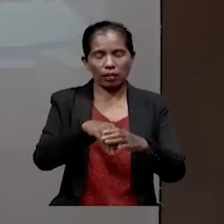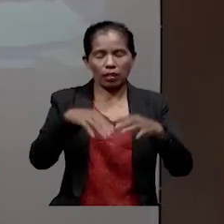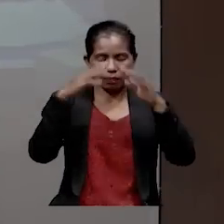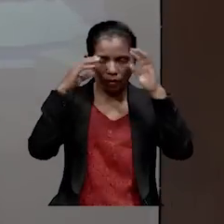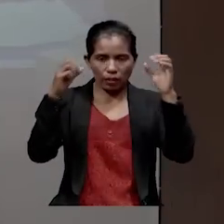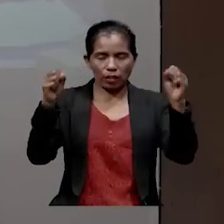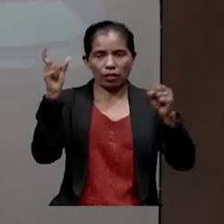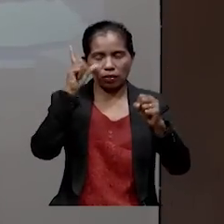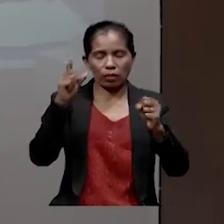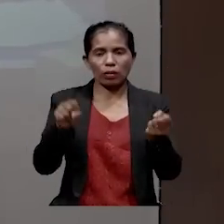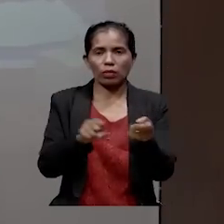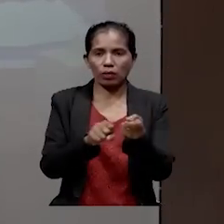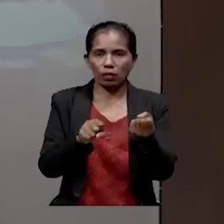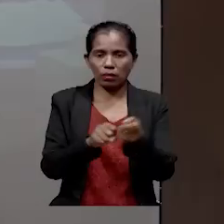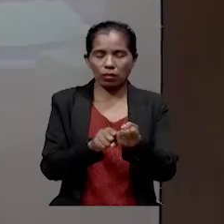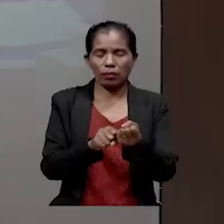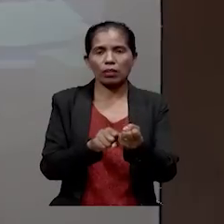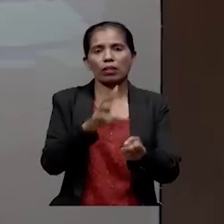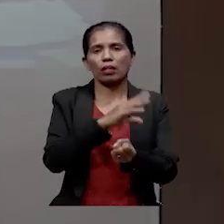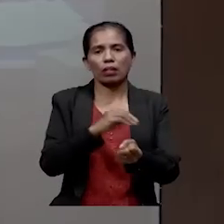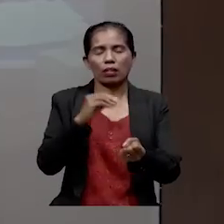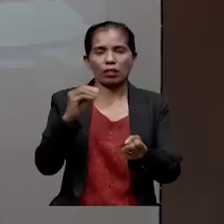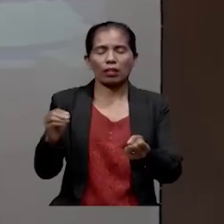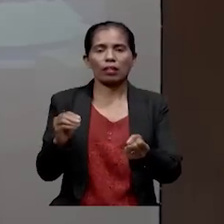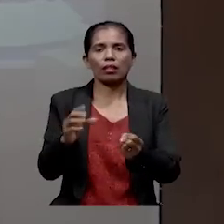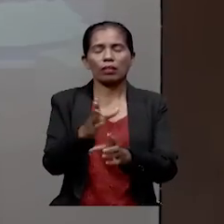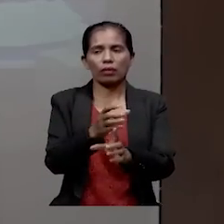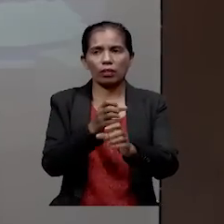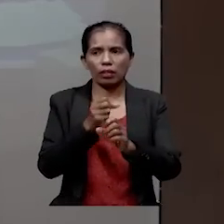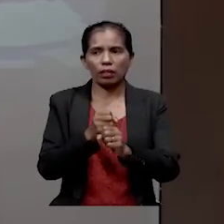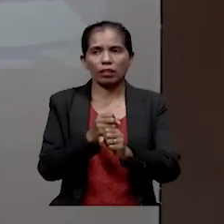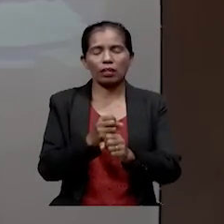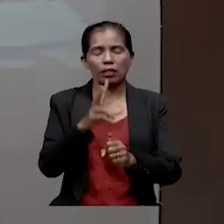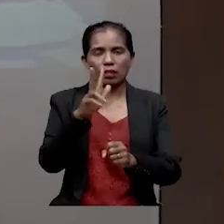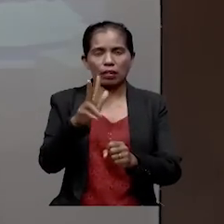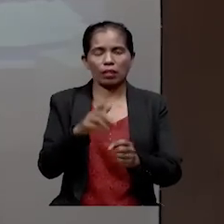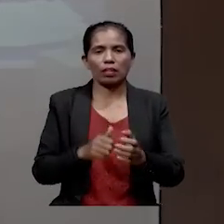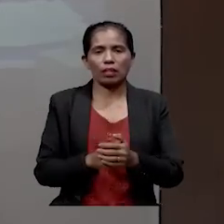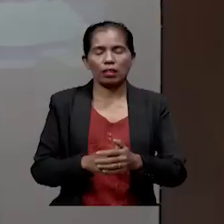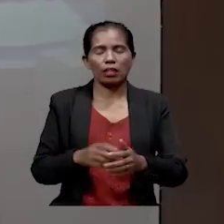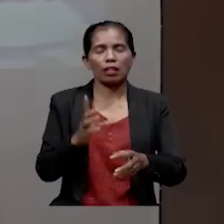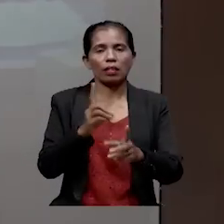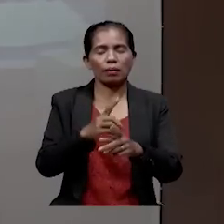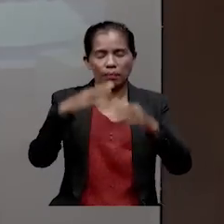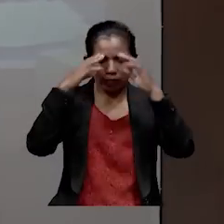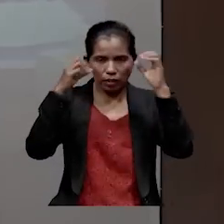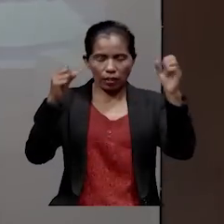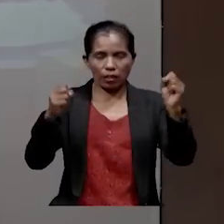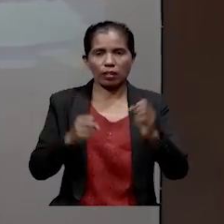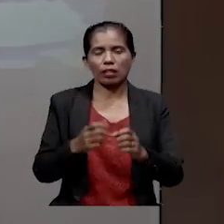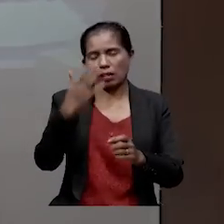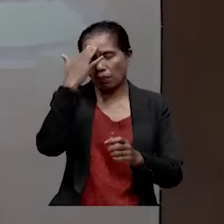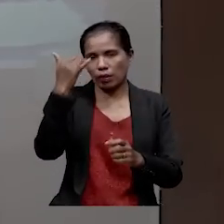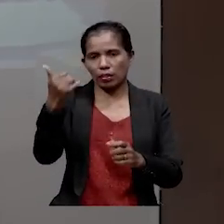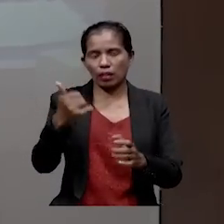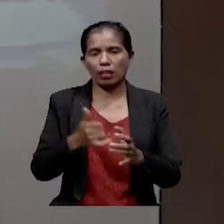Luola supported a bill to further restrict the president's powers. Why